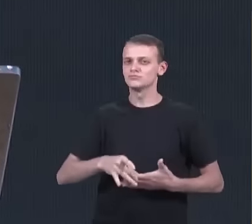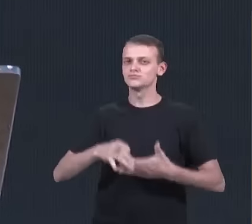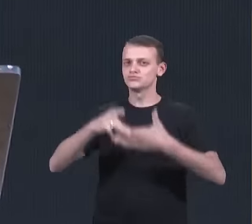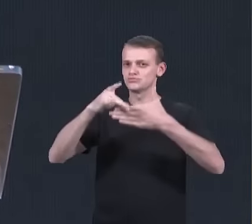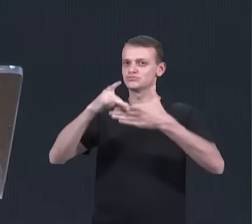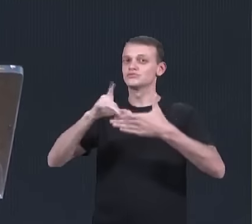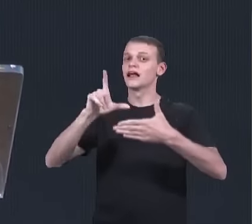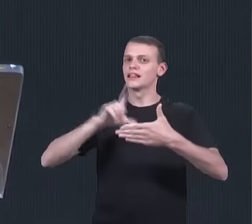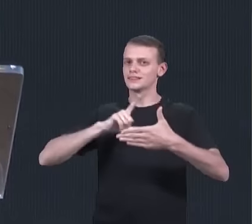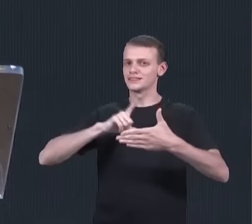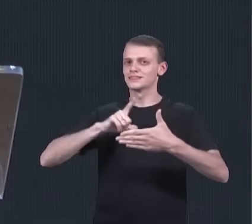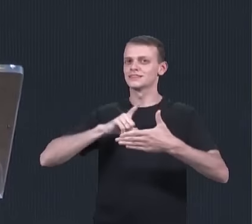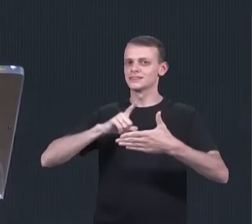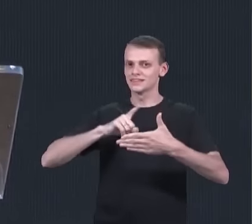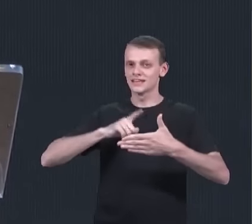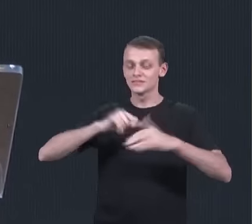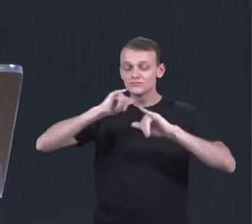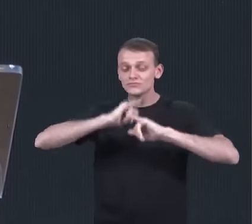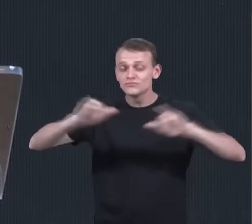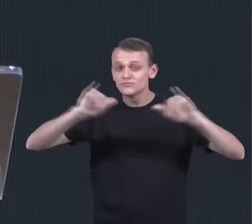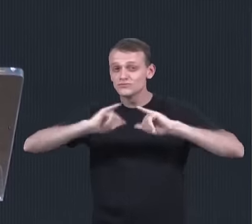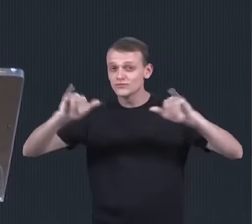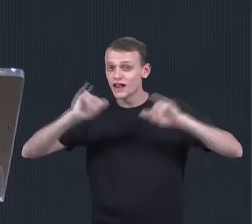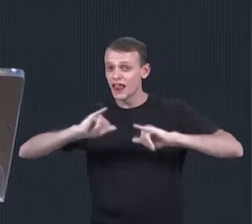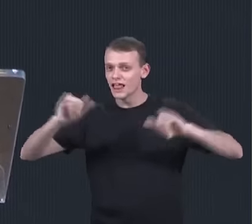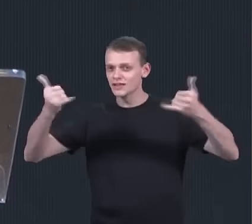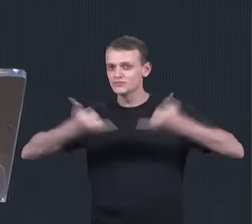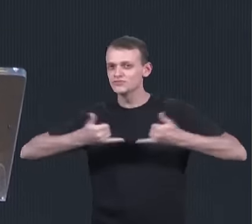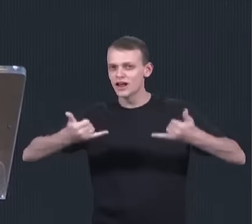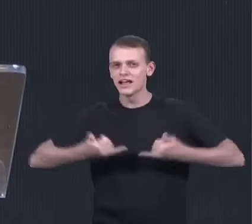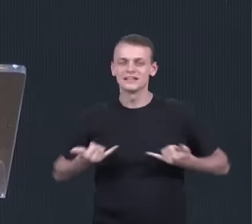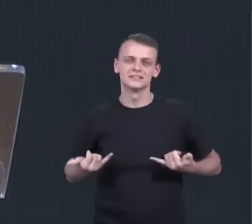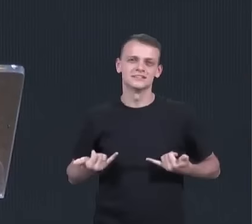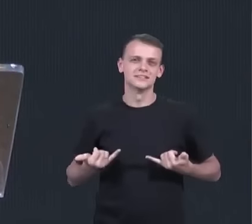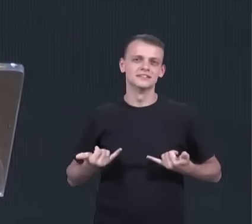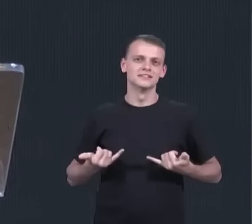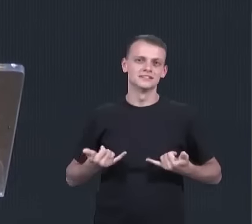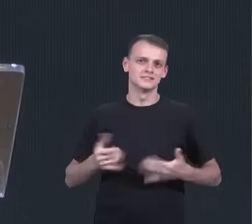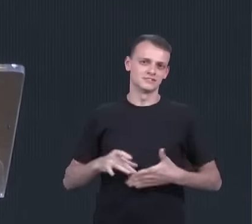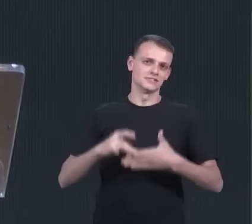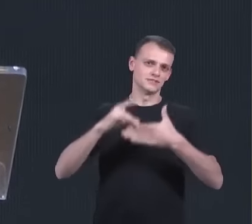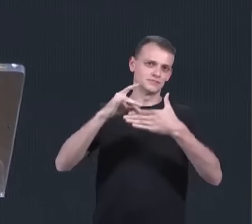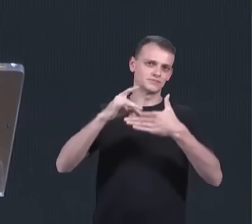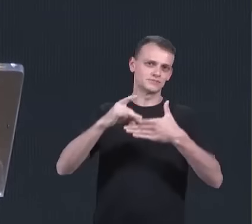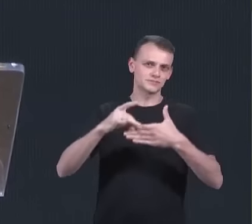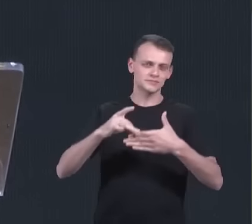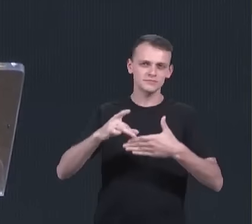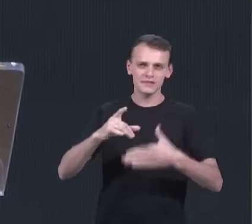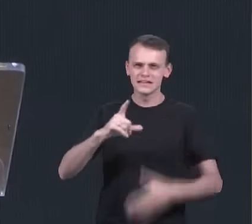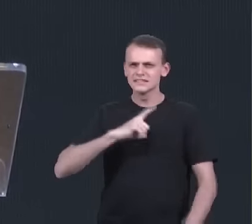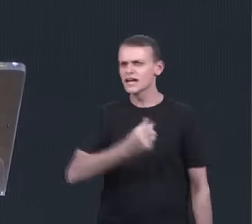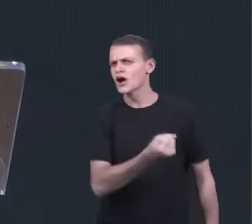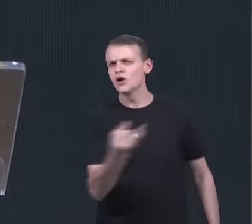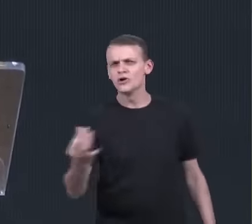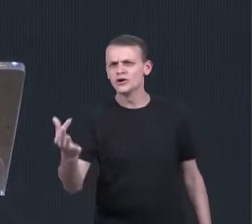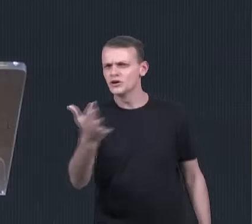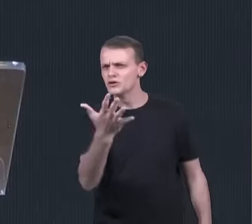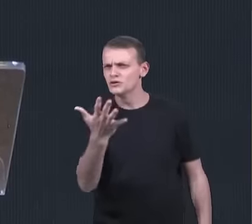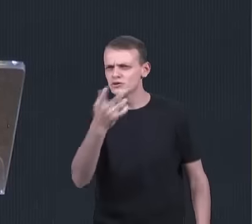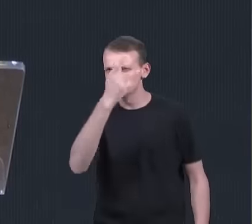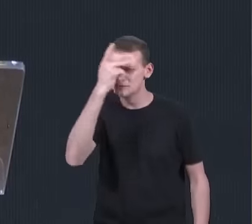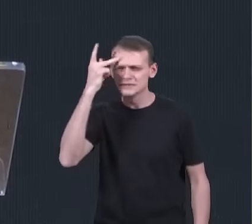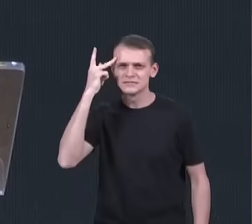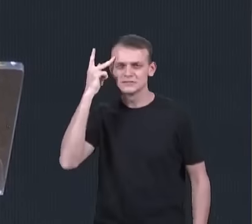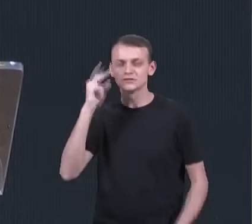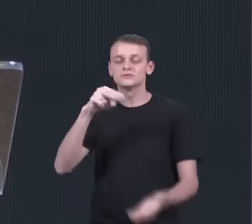dá uma influência sobre o líder. Algumas pessoas chegam com as suas visões e com os seus sonhos. O dia